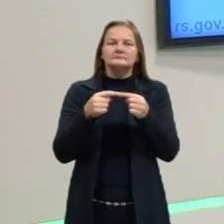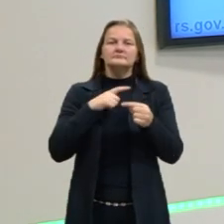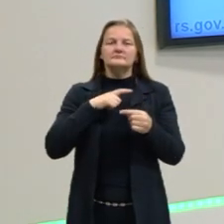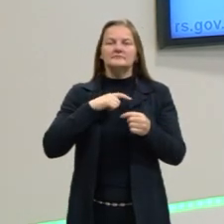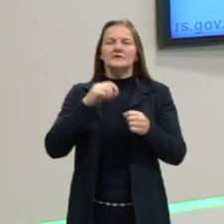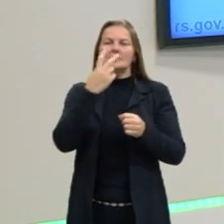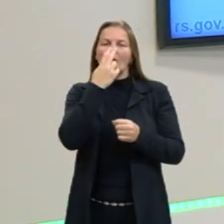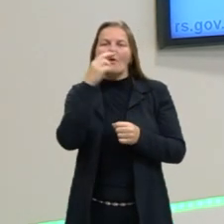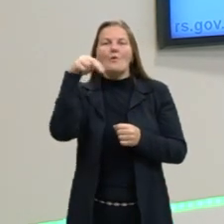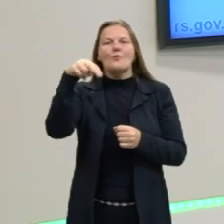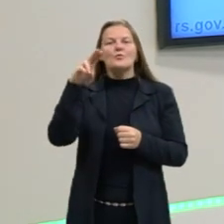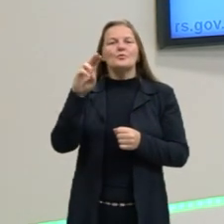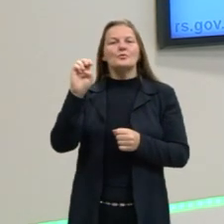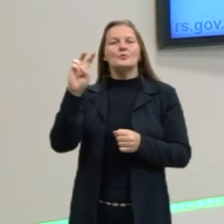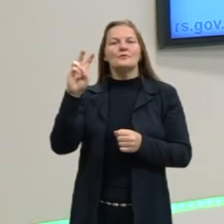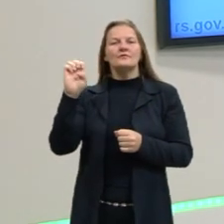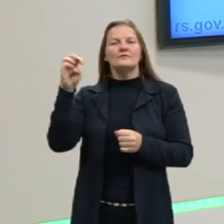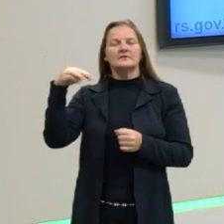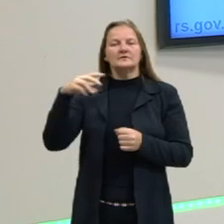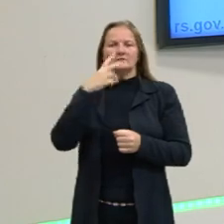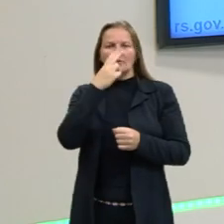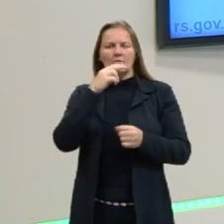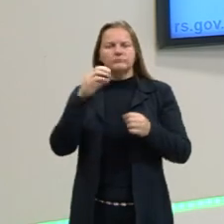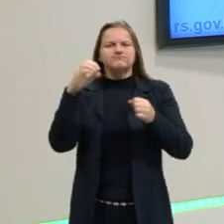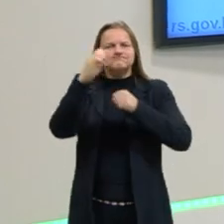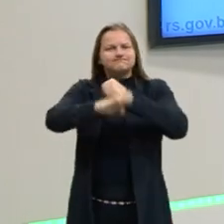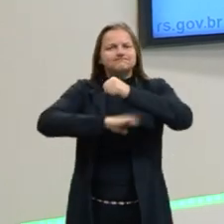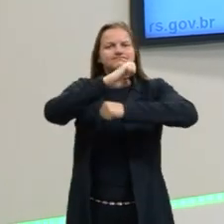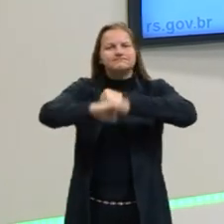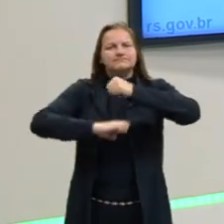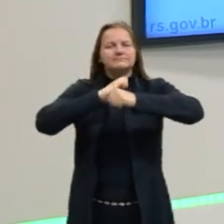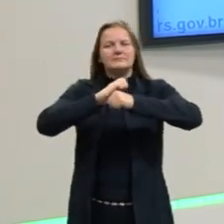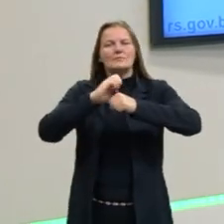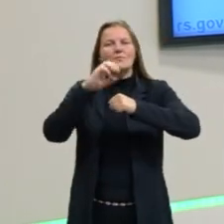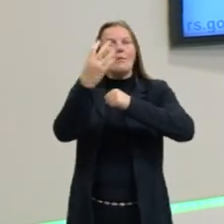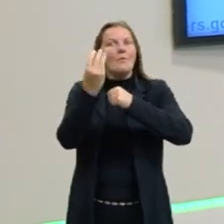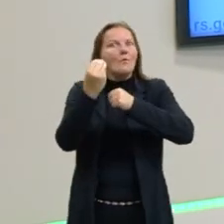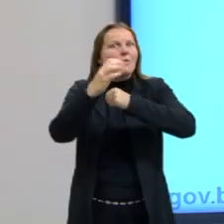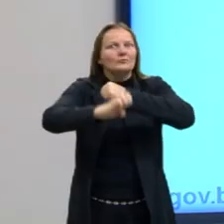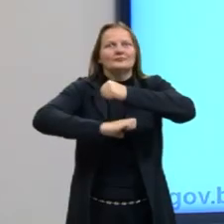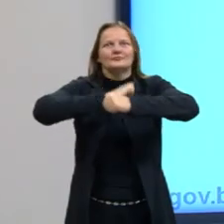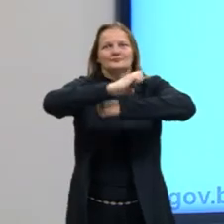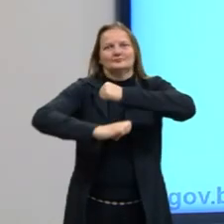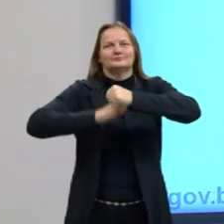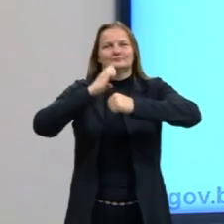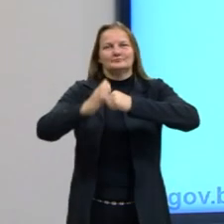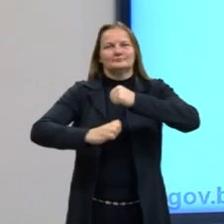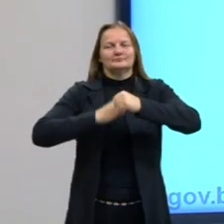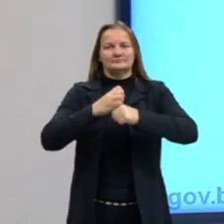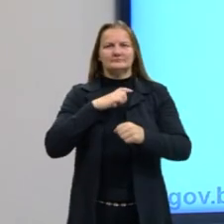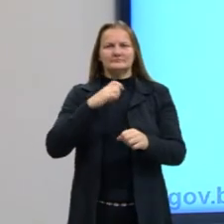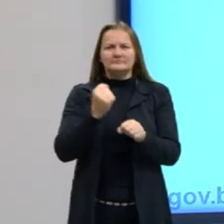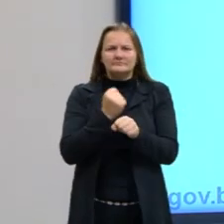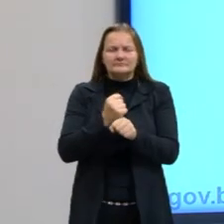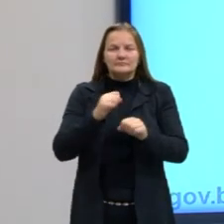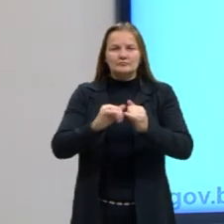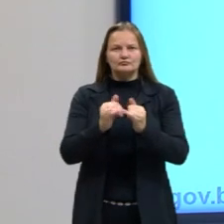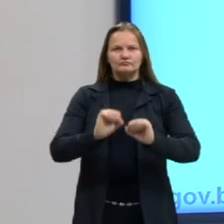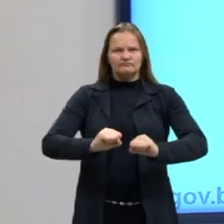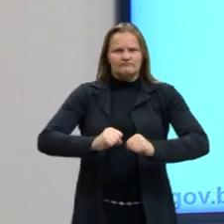nuvem eletrônica ou mar de elétrons em alguns autores trabalham com esse mar de elétrons que produz uma